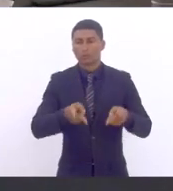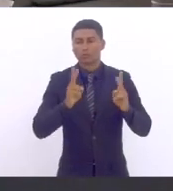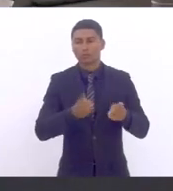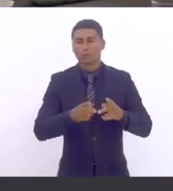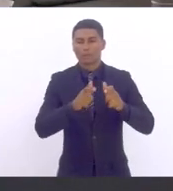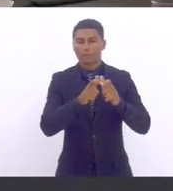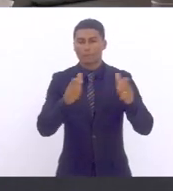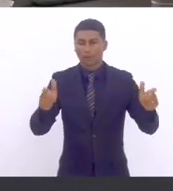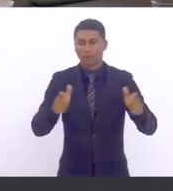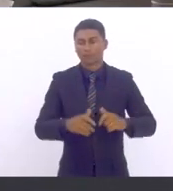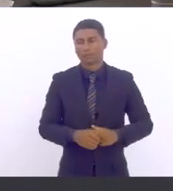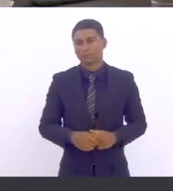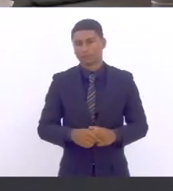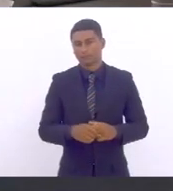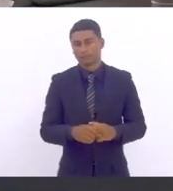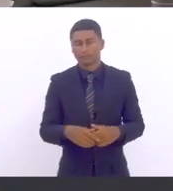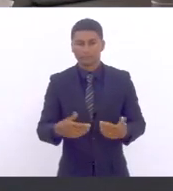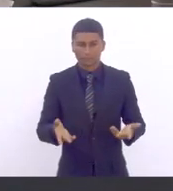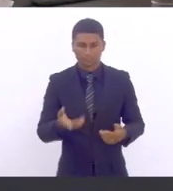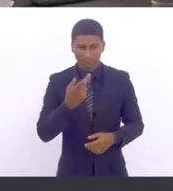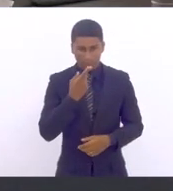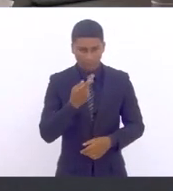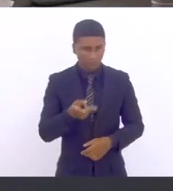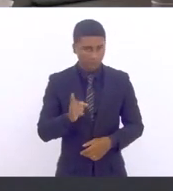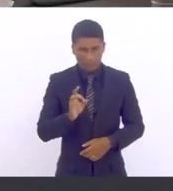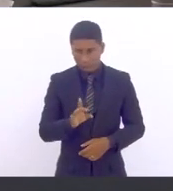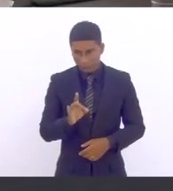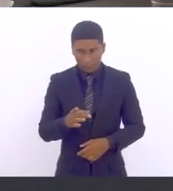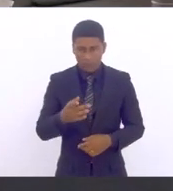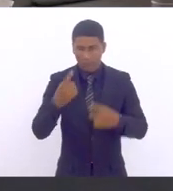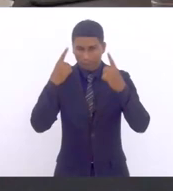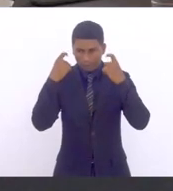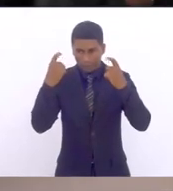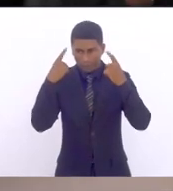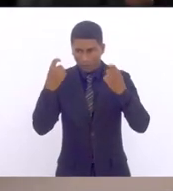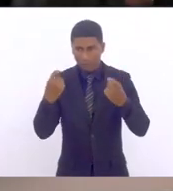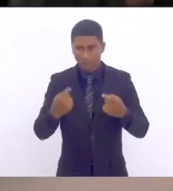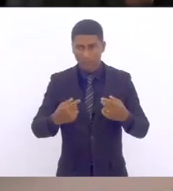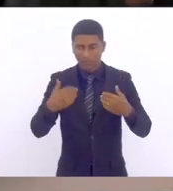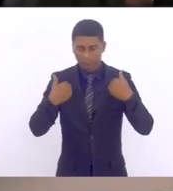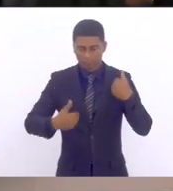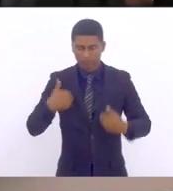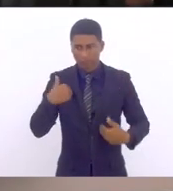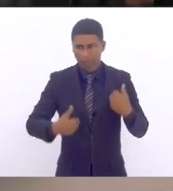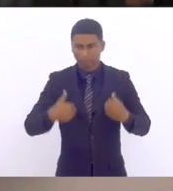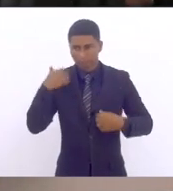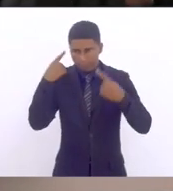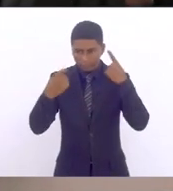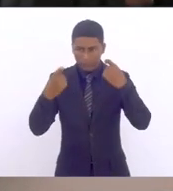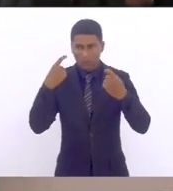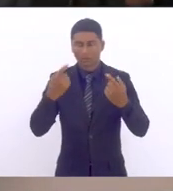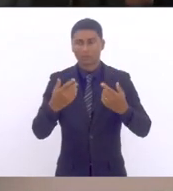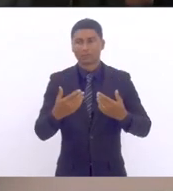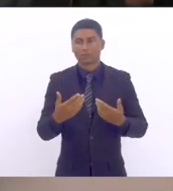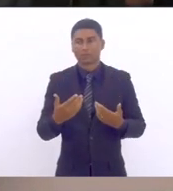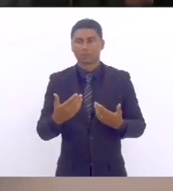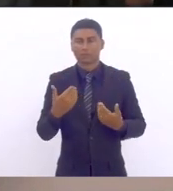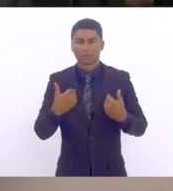Então, a gente não pode falar somente sobre a violência física, que os nossos